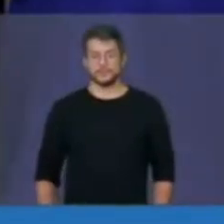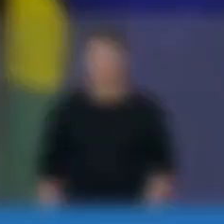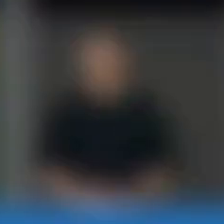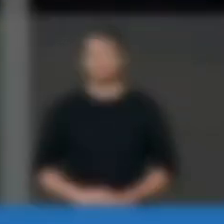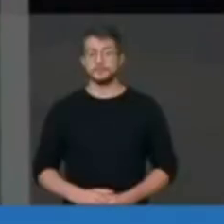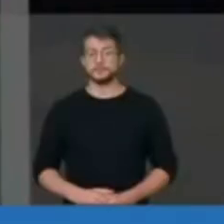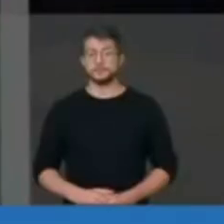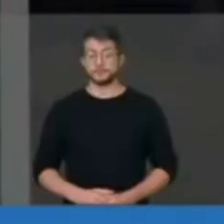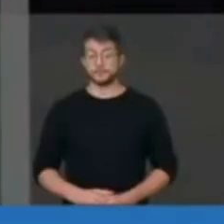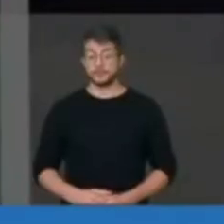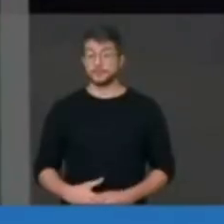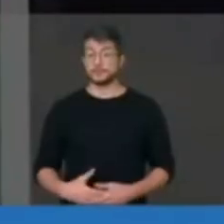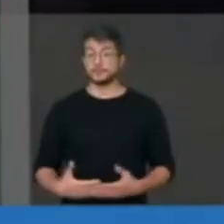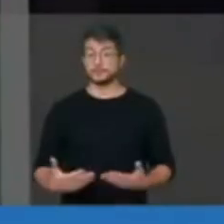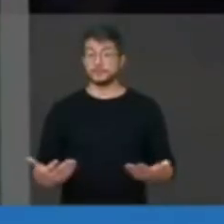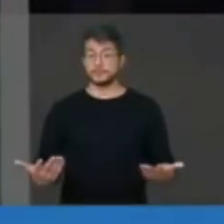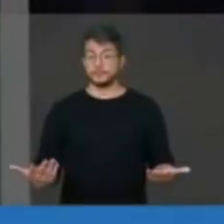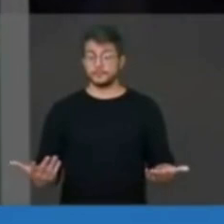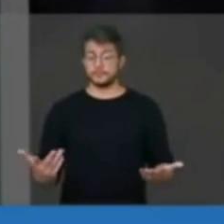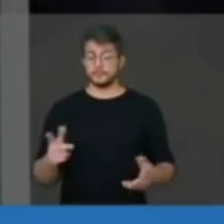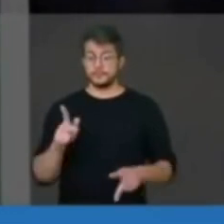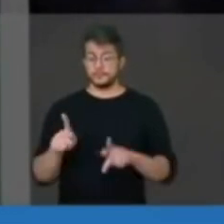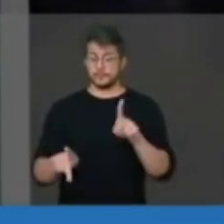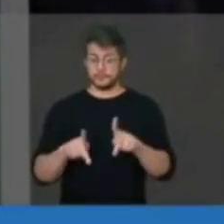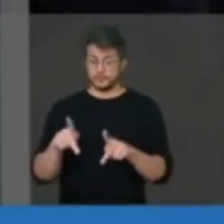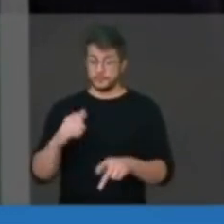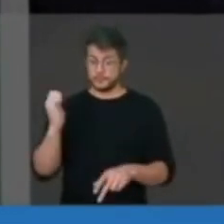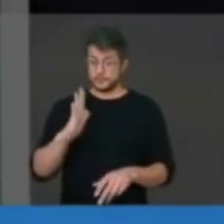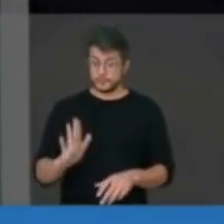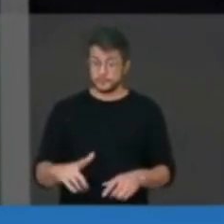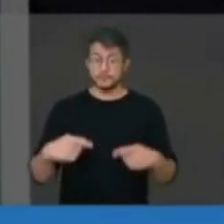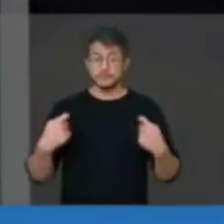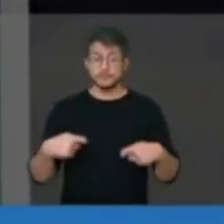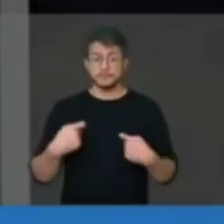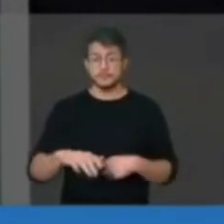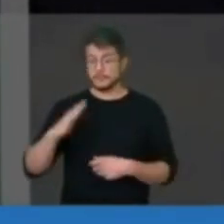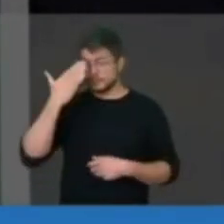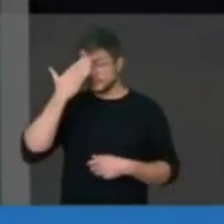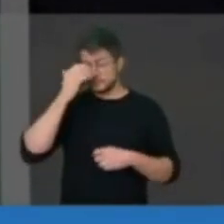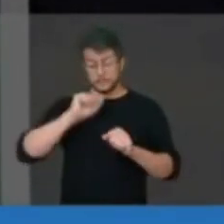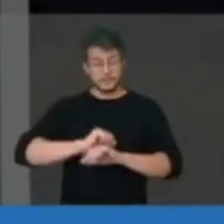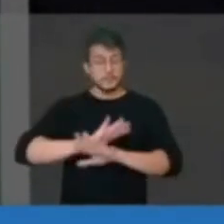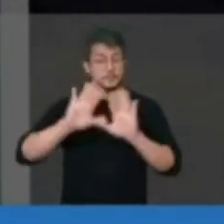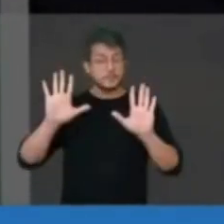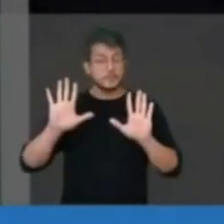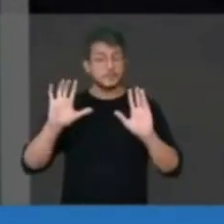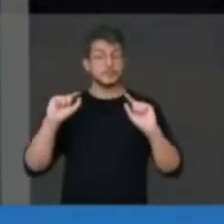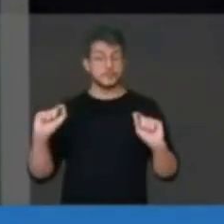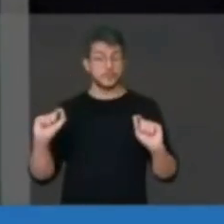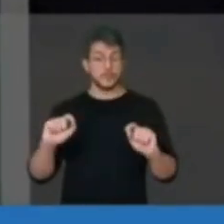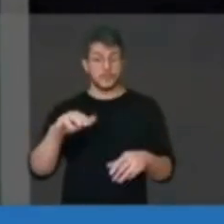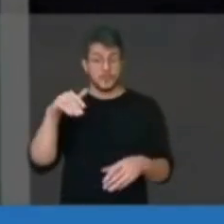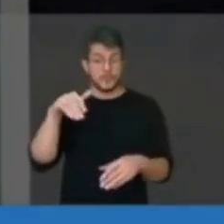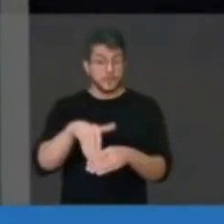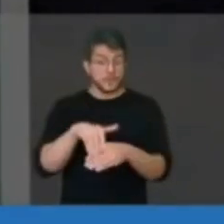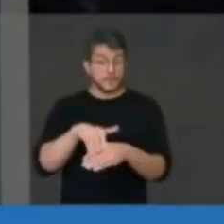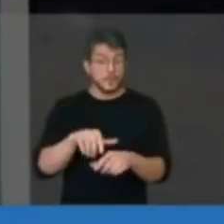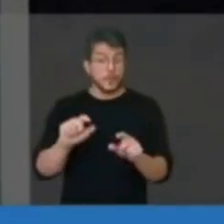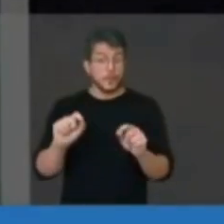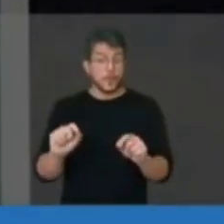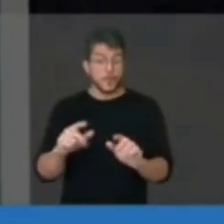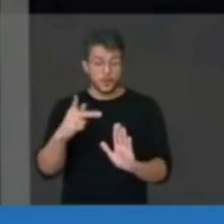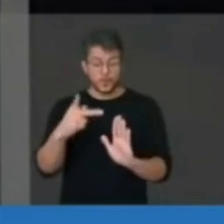A população brasileira precisa entender muito bem o que está sendo votado aqui hoje. Nós estamos votando um projeto de